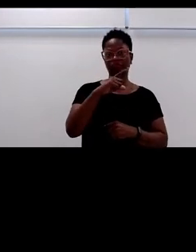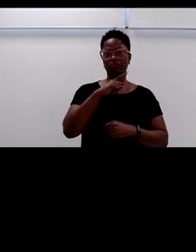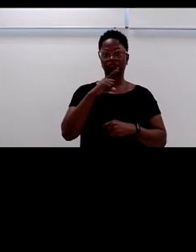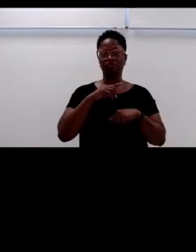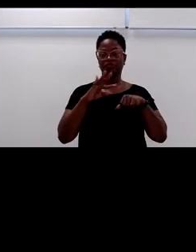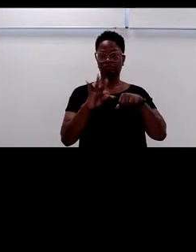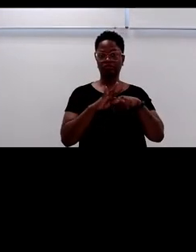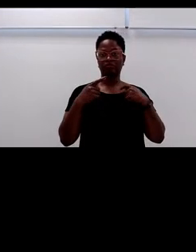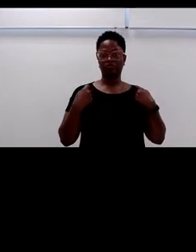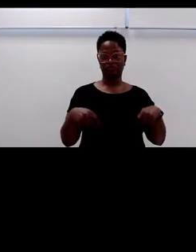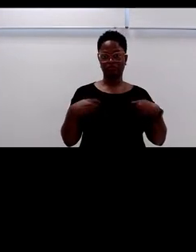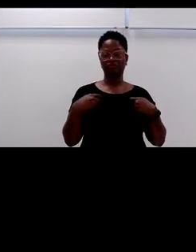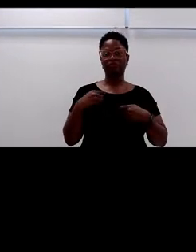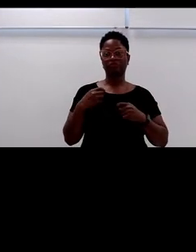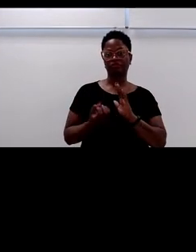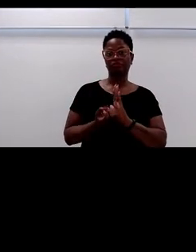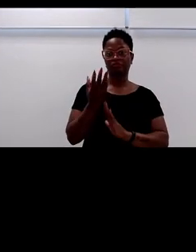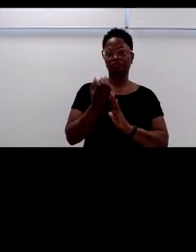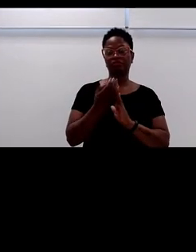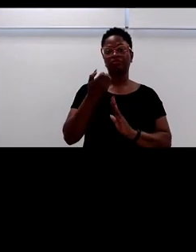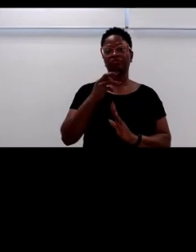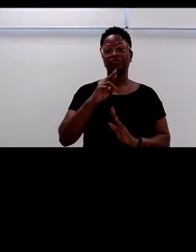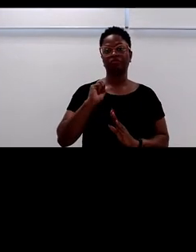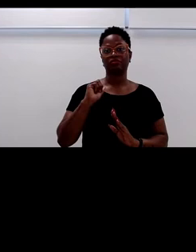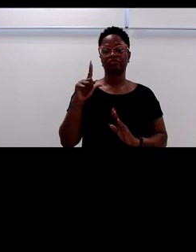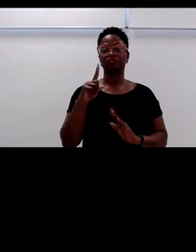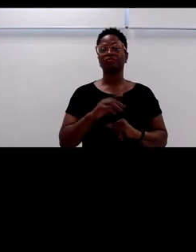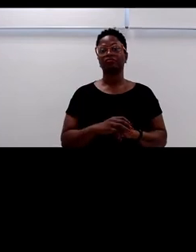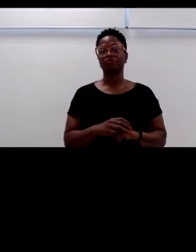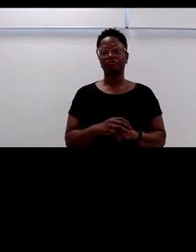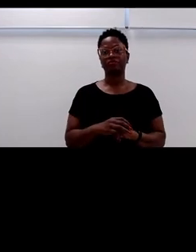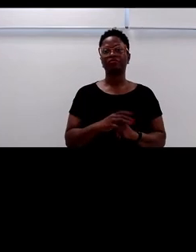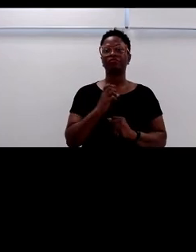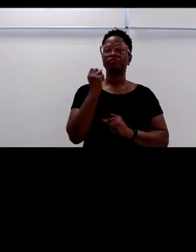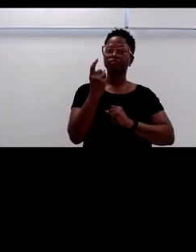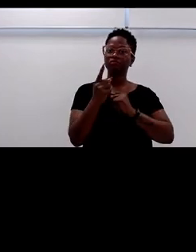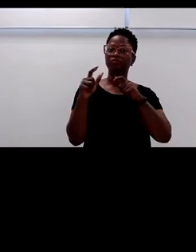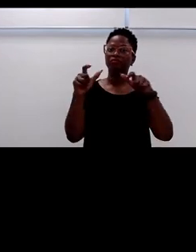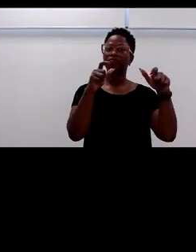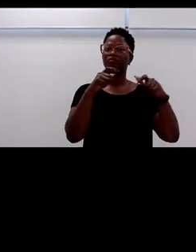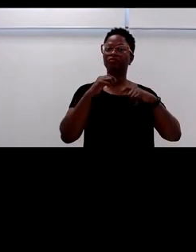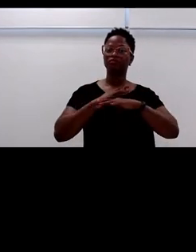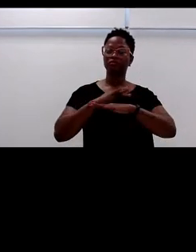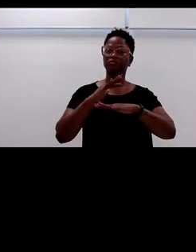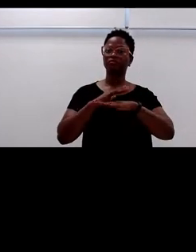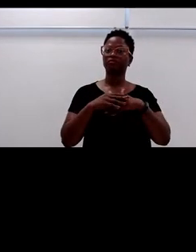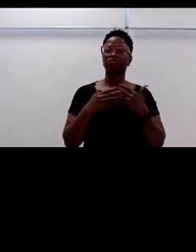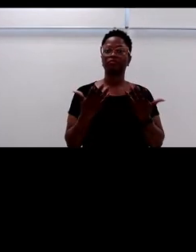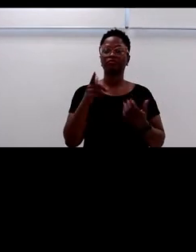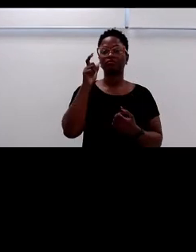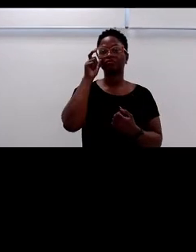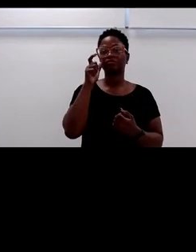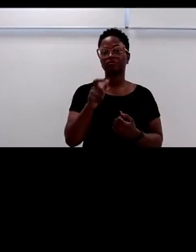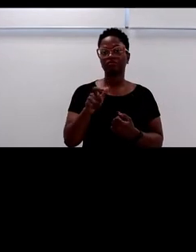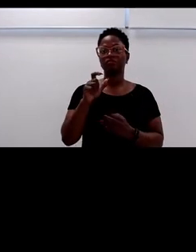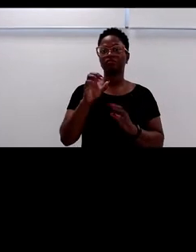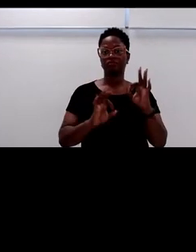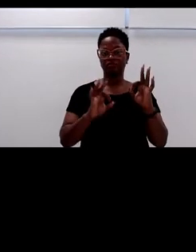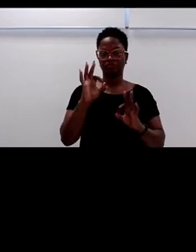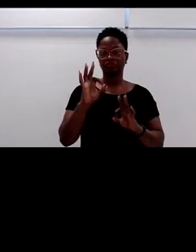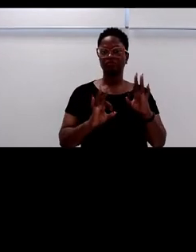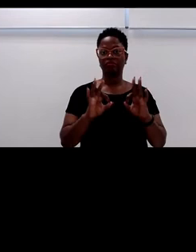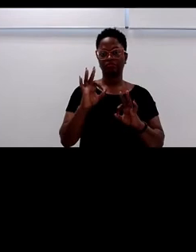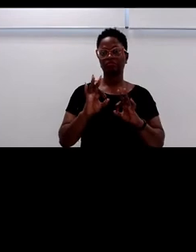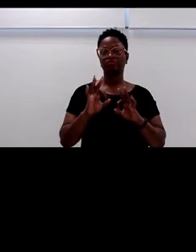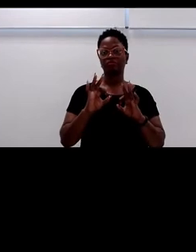deveriam produzir um mural em algum lugar da cidade. Então, seria interessante que esses murais